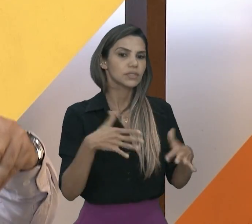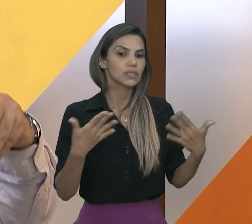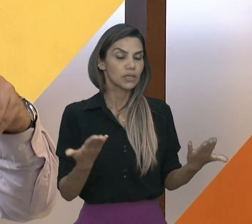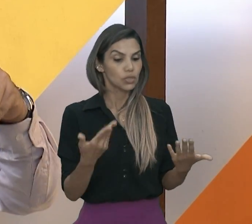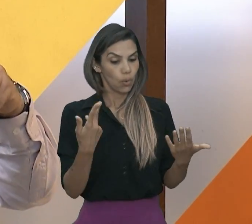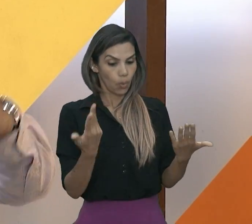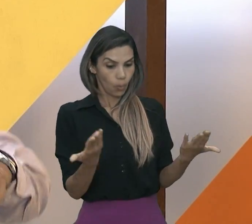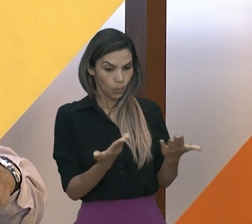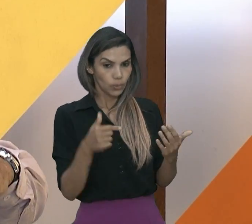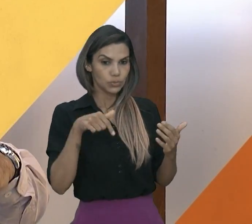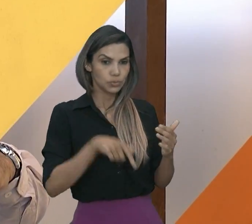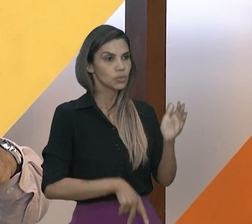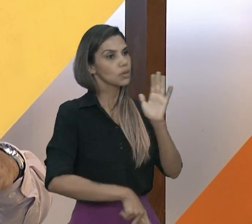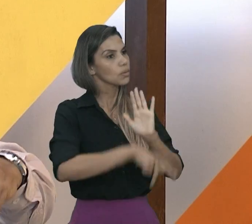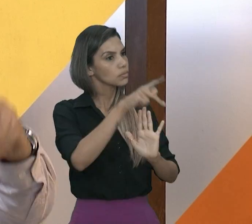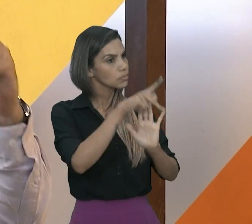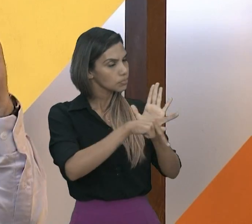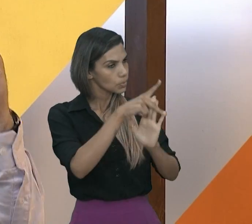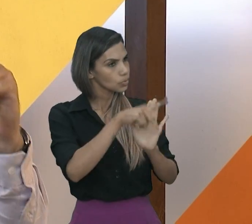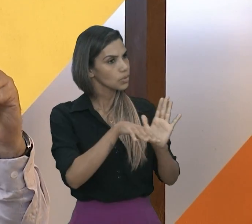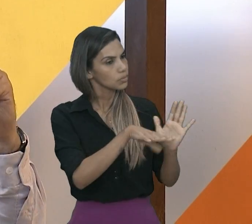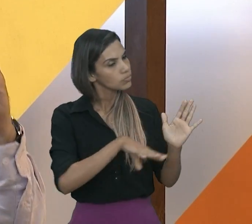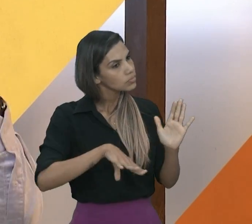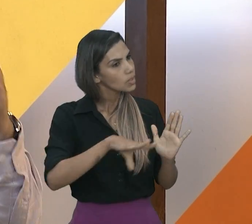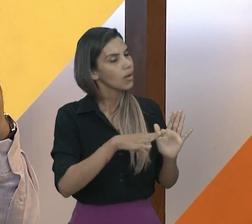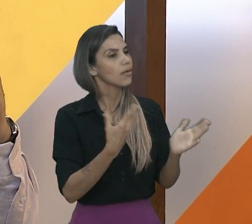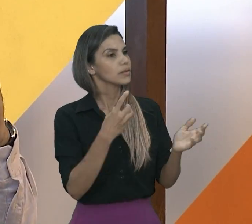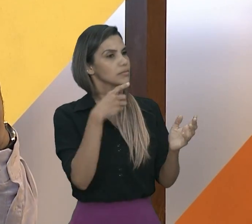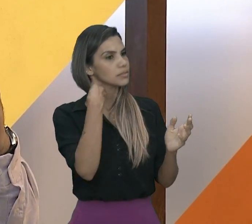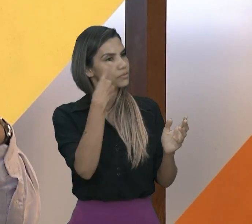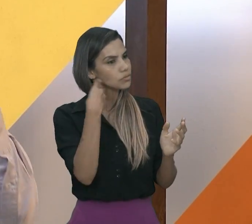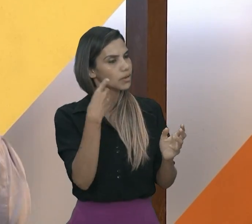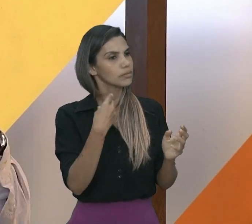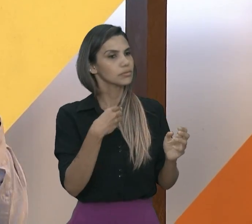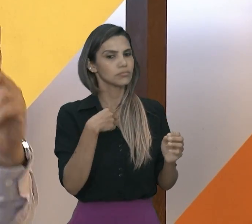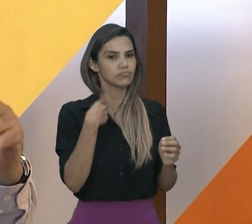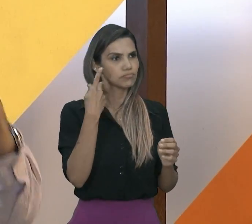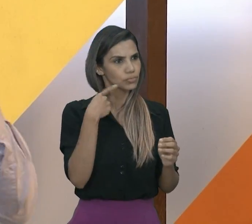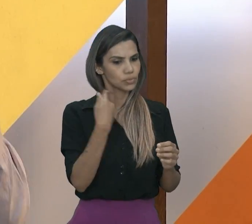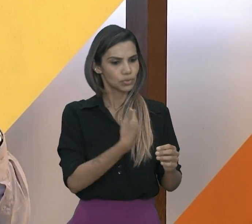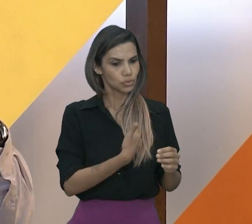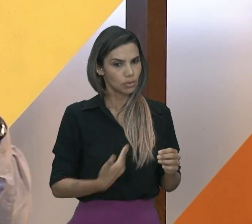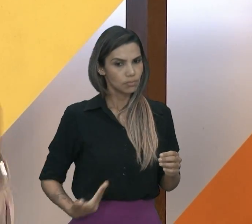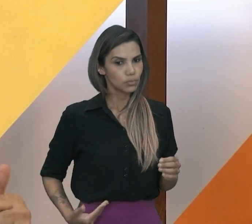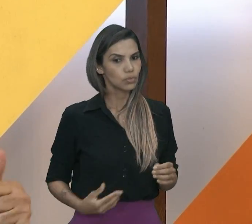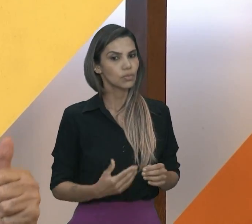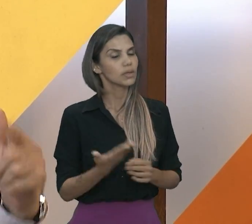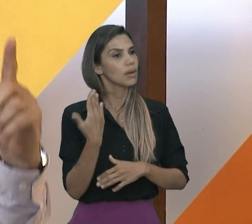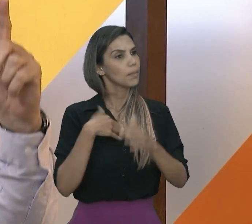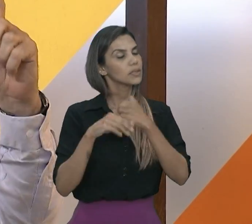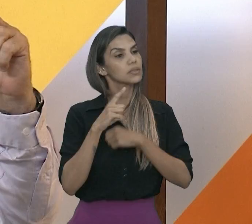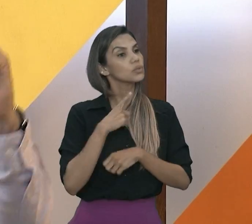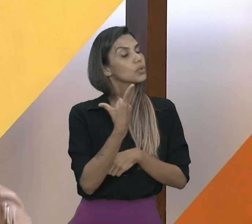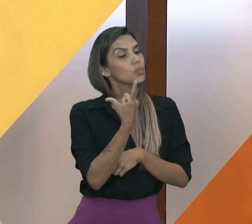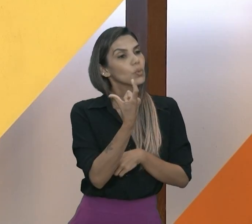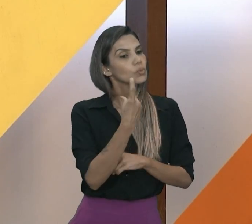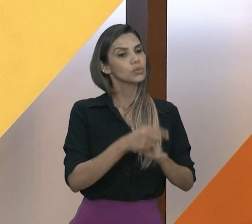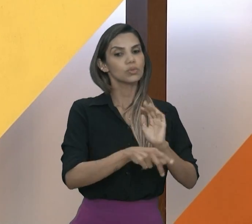Direito e Política Pública só tem um programa, só existia um programa